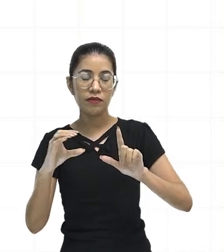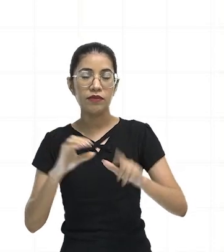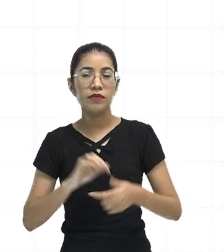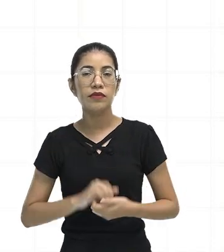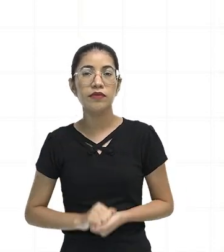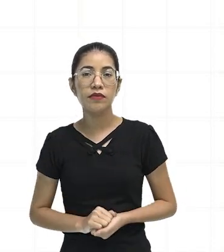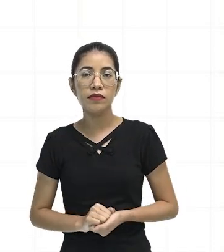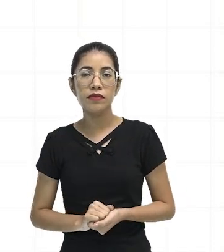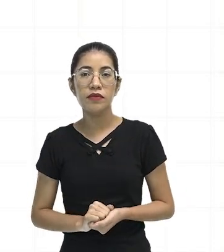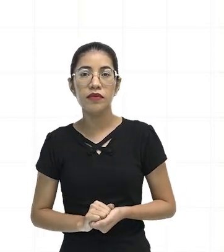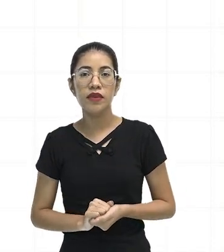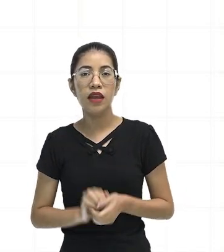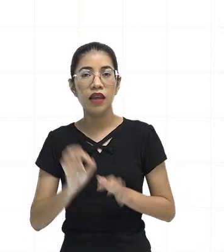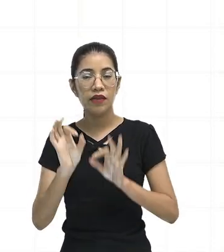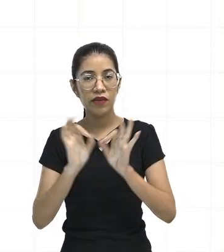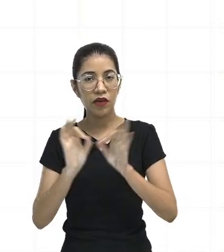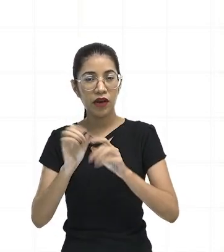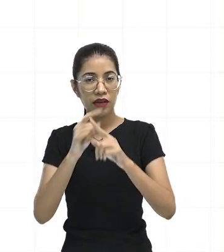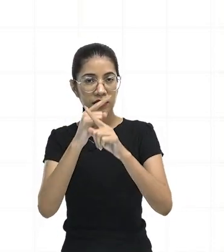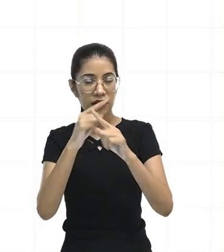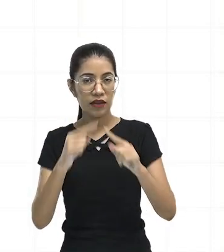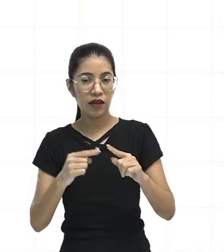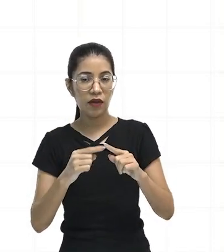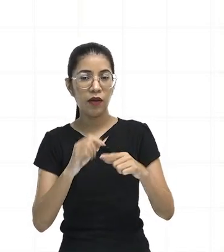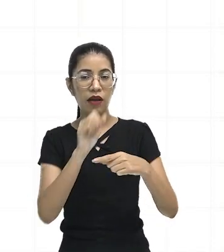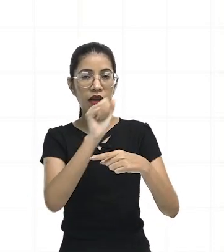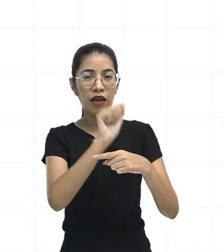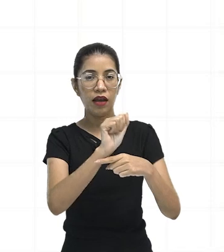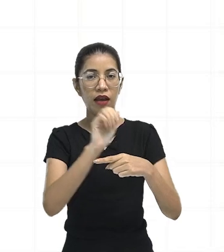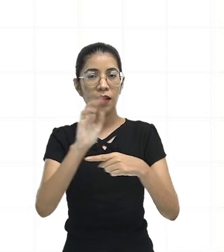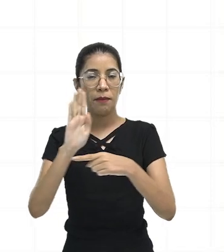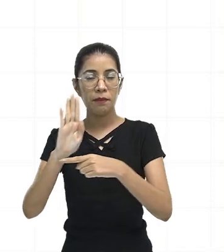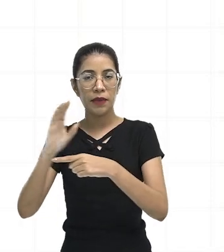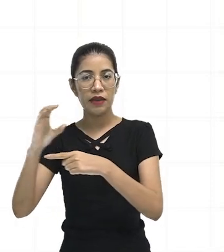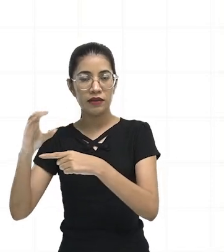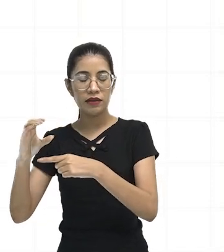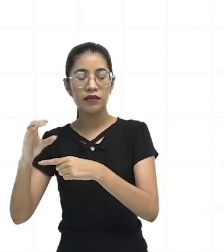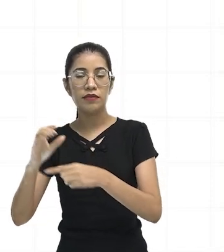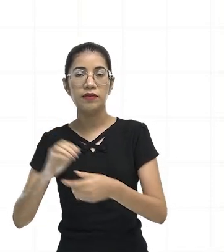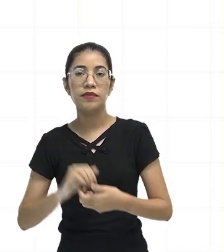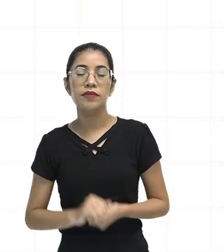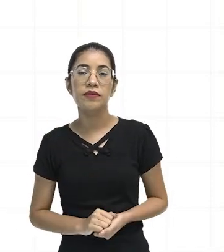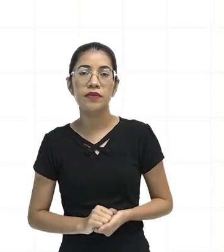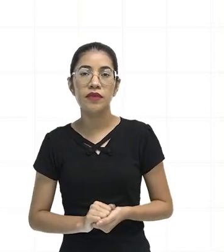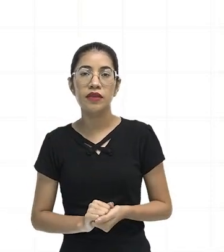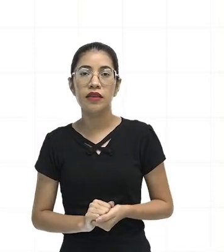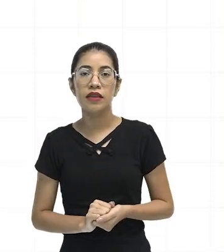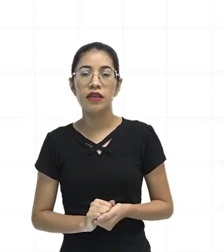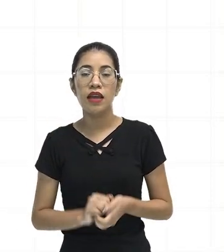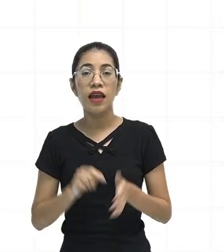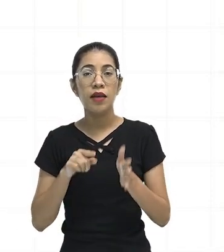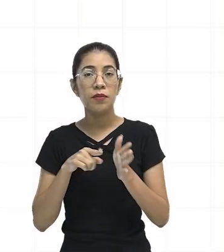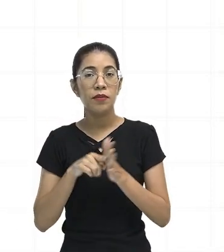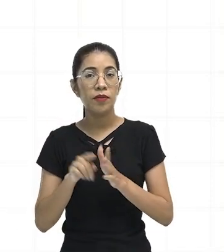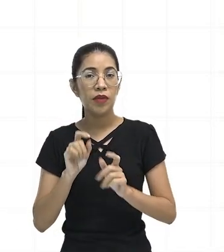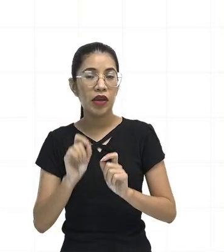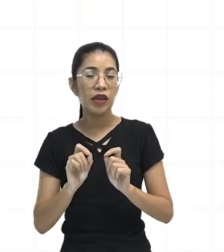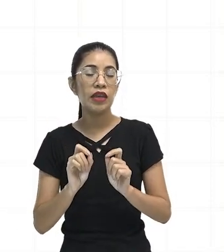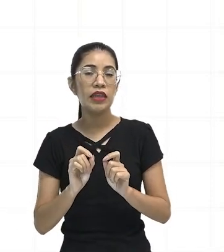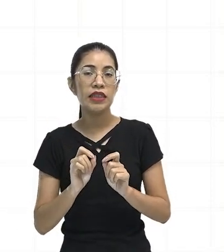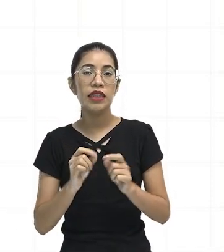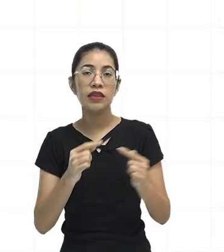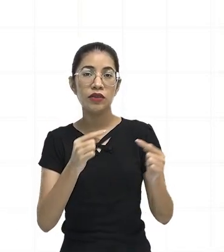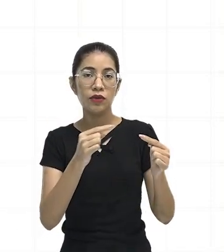Além disso, reparem que eu destaquei em verde aí que a questão está afirmando que esses números